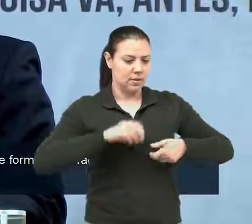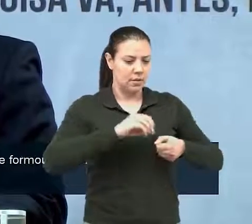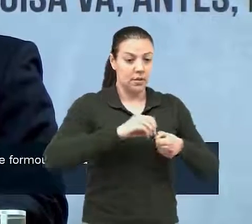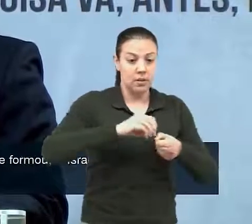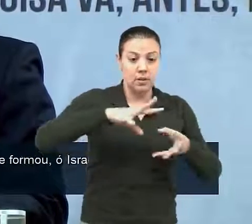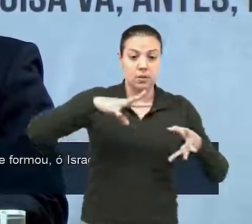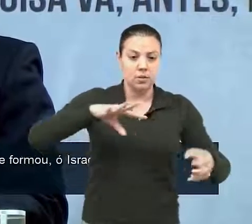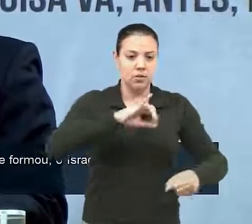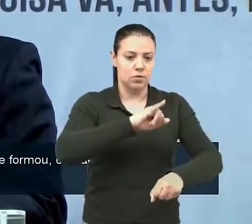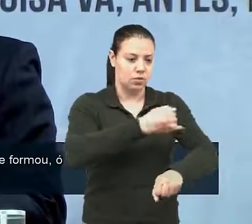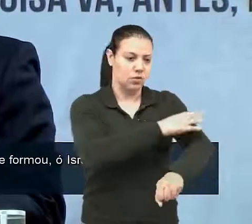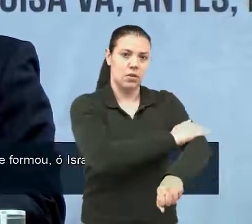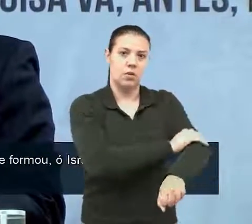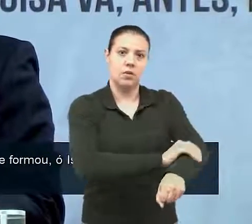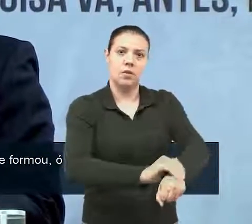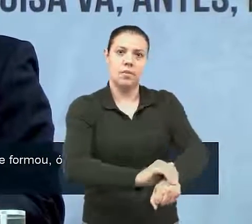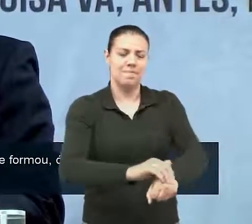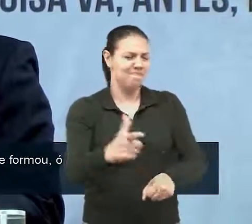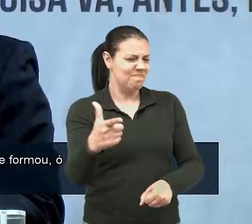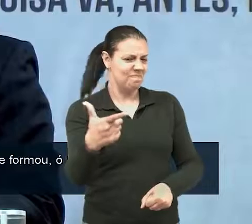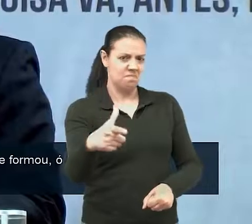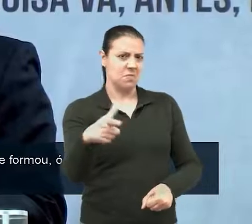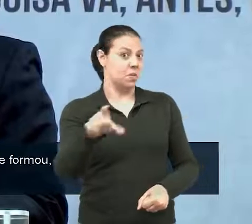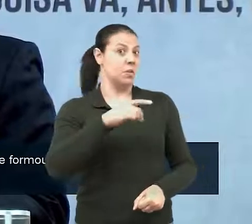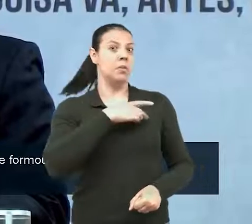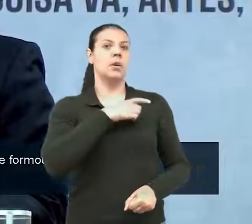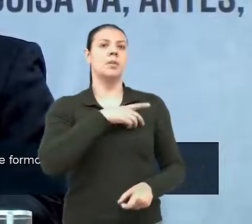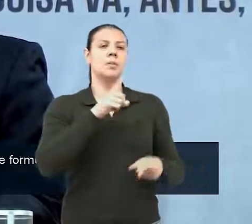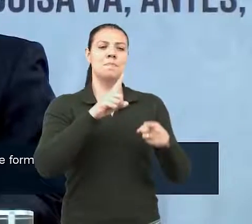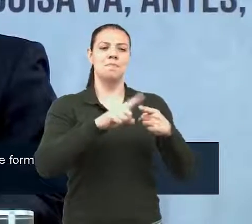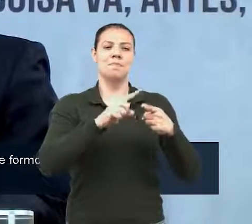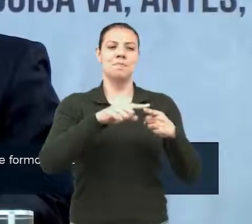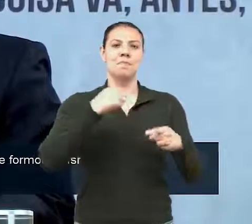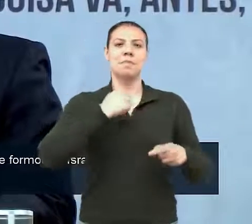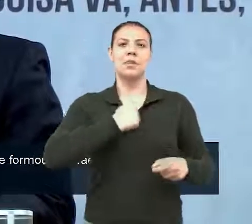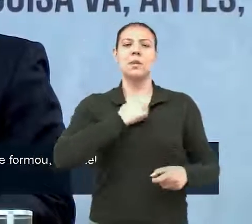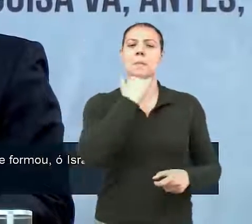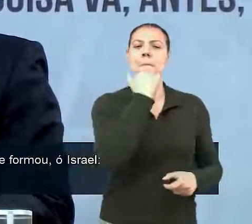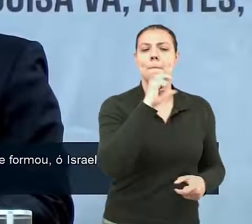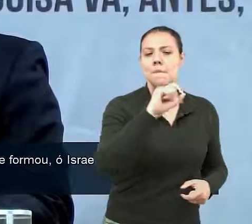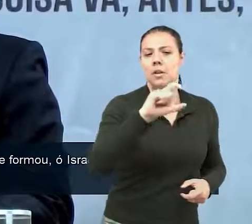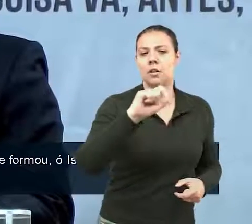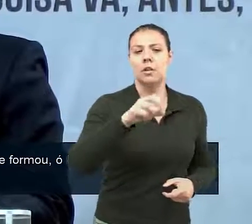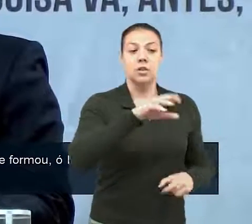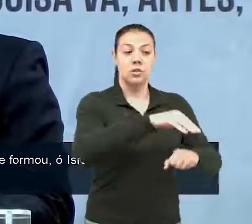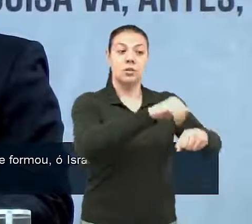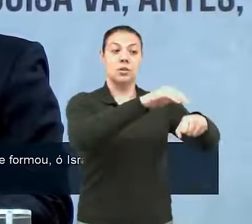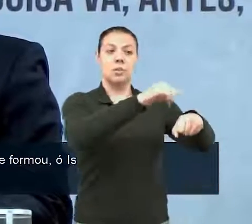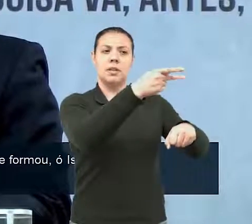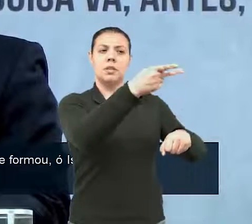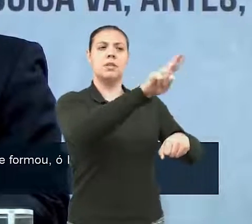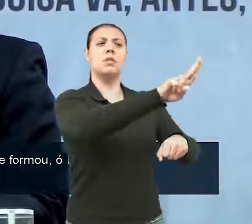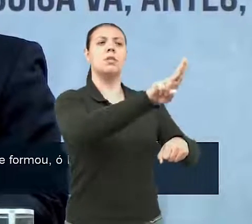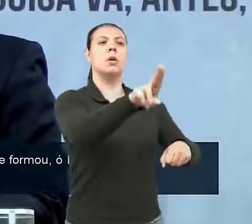não temas, porque eu te remi, chamei-te pelo teu nome, tu és